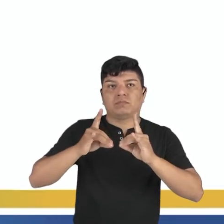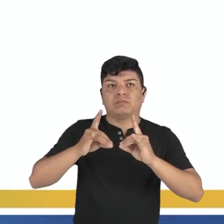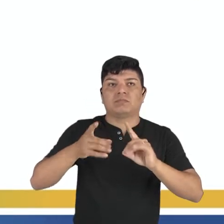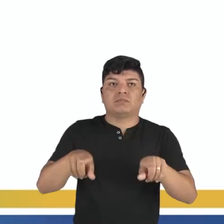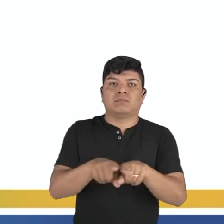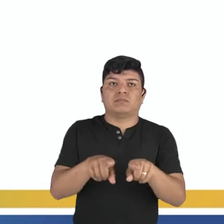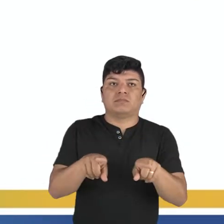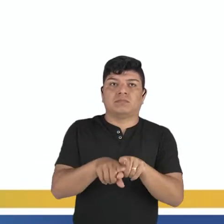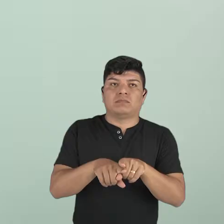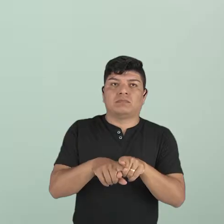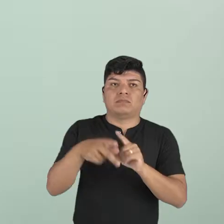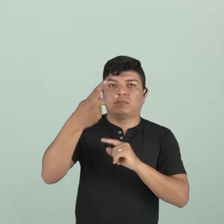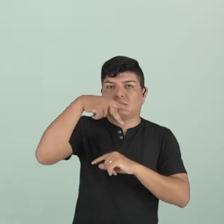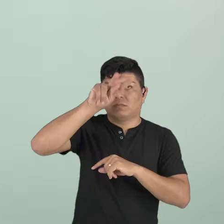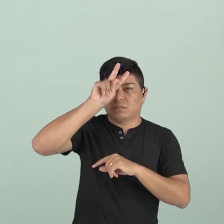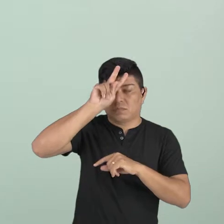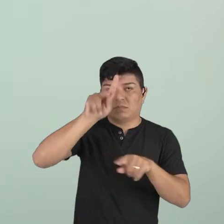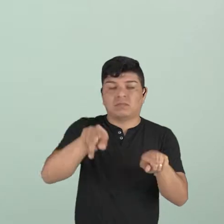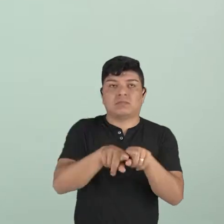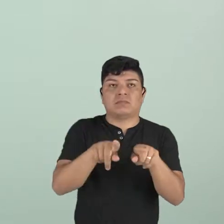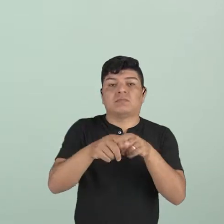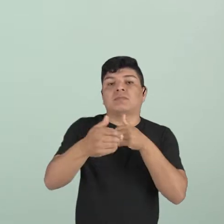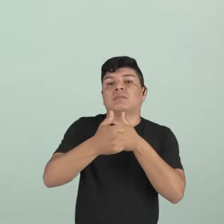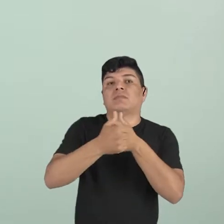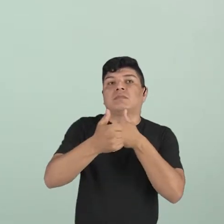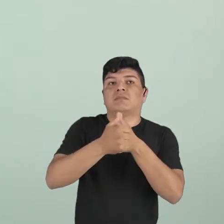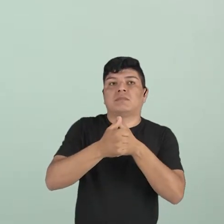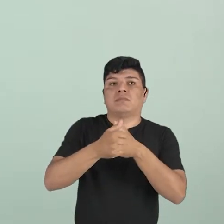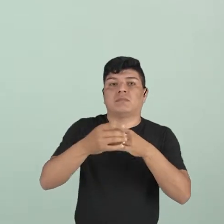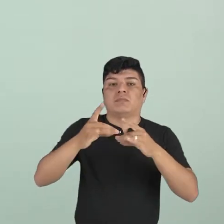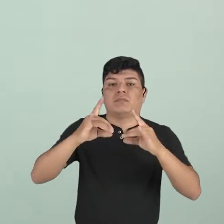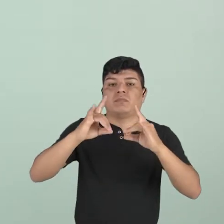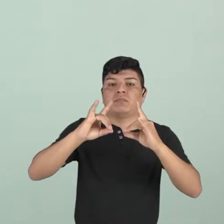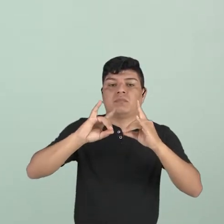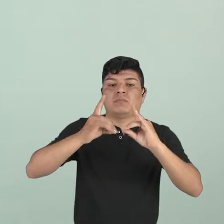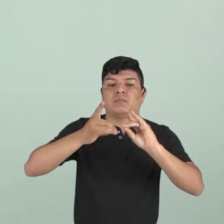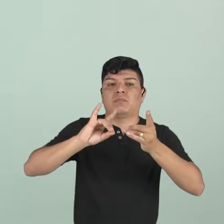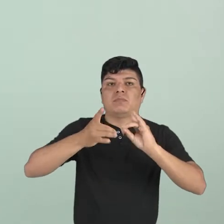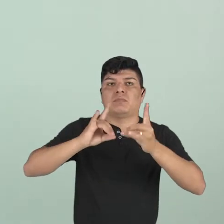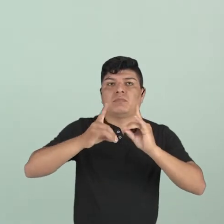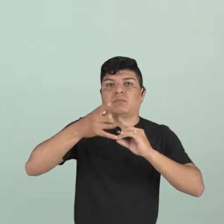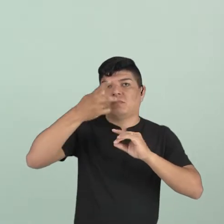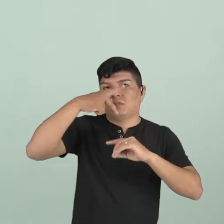Mais perto de nós aqui acreano é o quê? Bolívia e Peru.